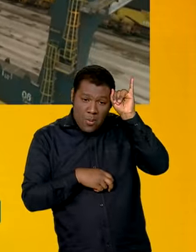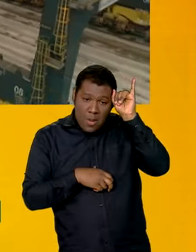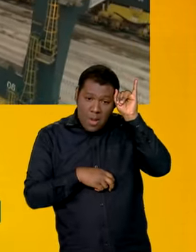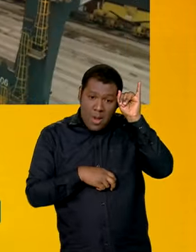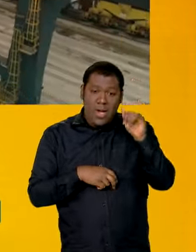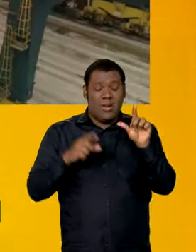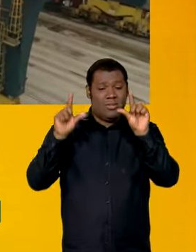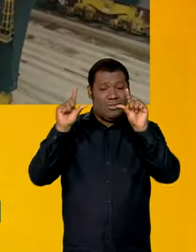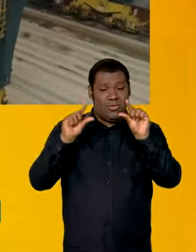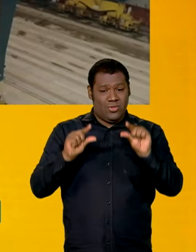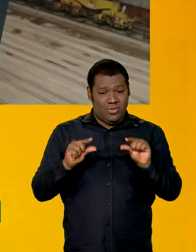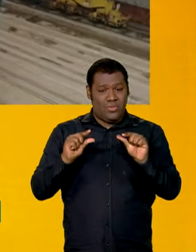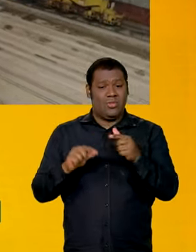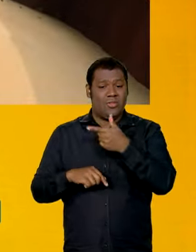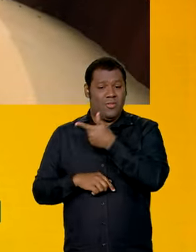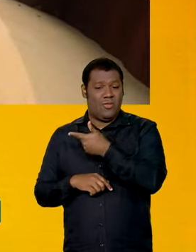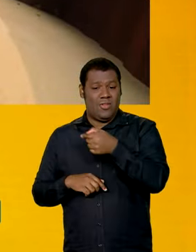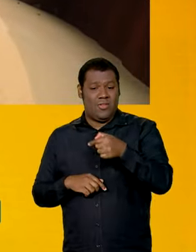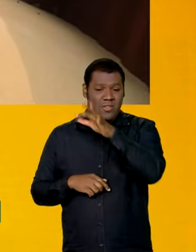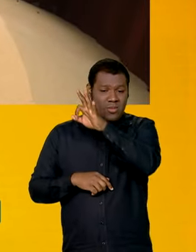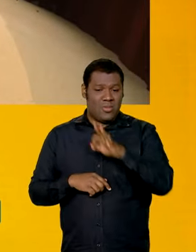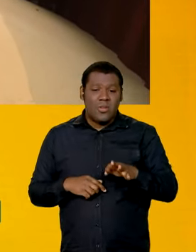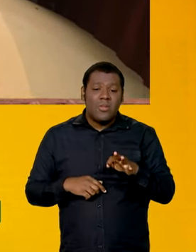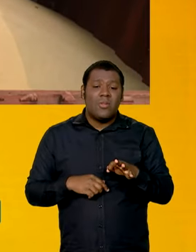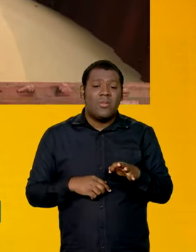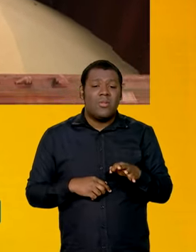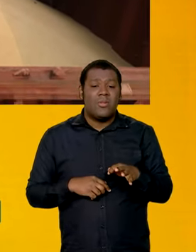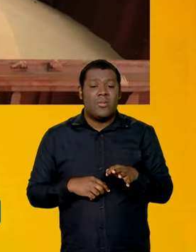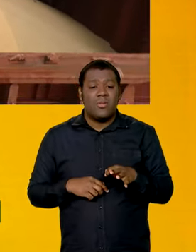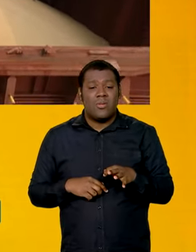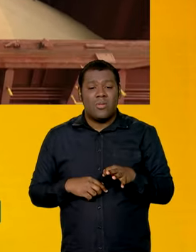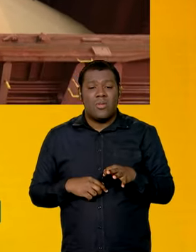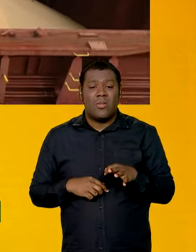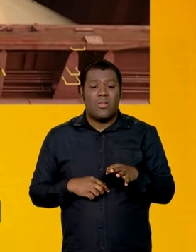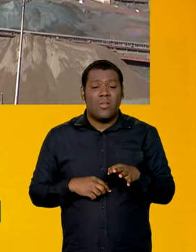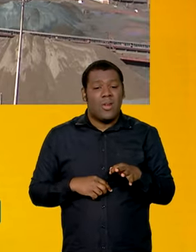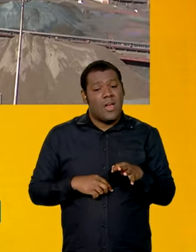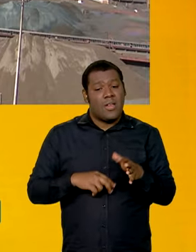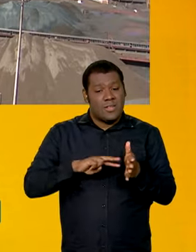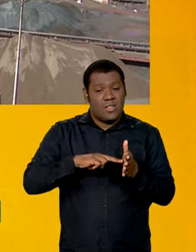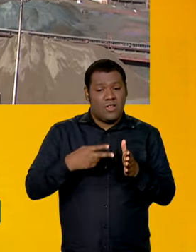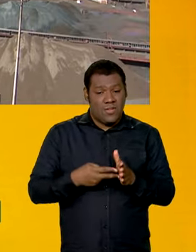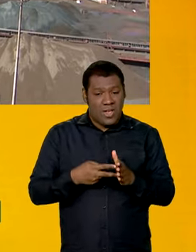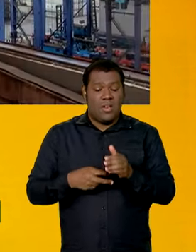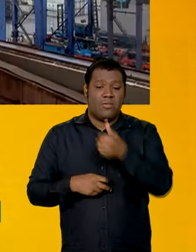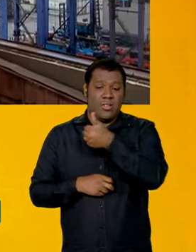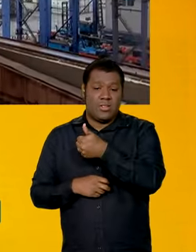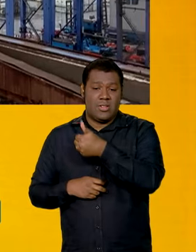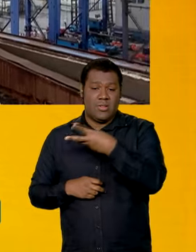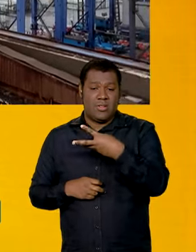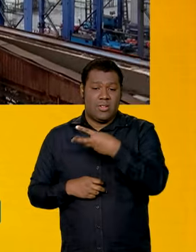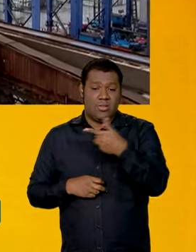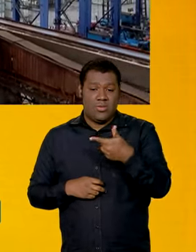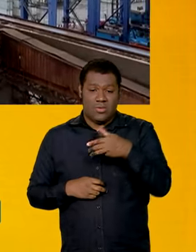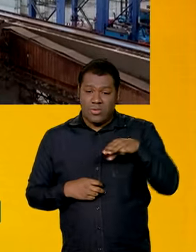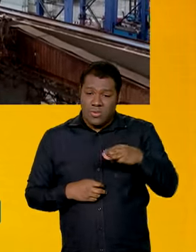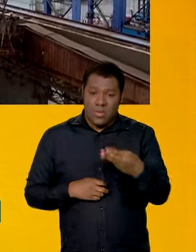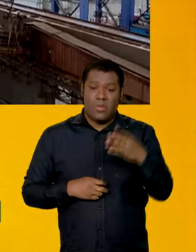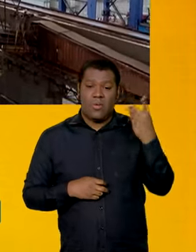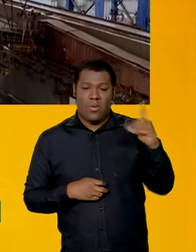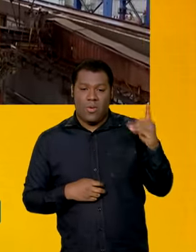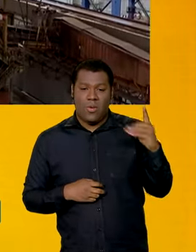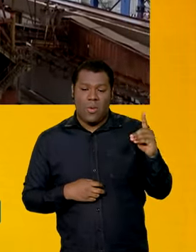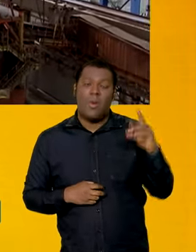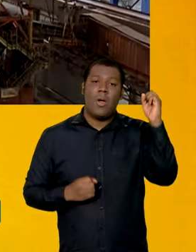de 27%, o que equivale a 132 milhões de dólares. Com relação à indústria